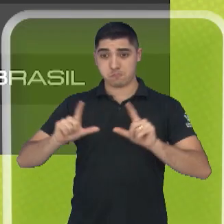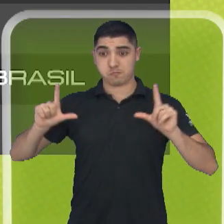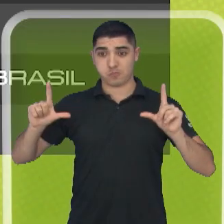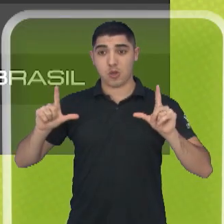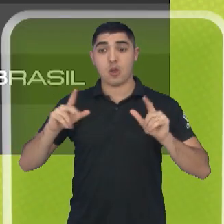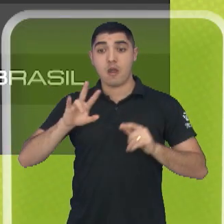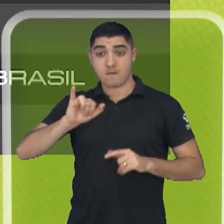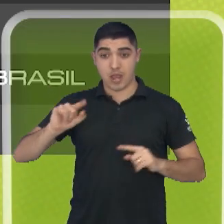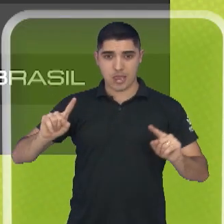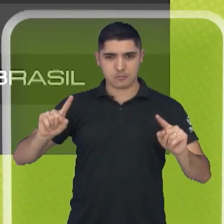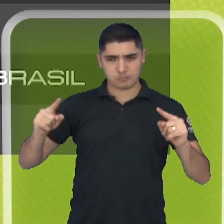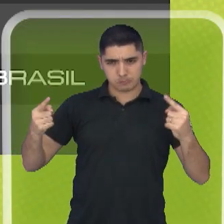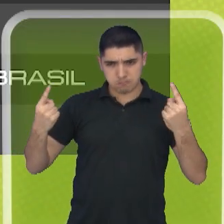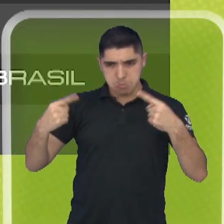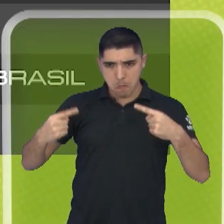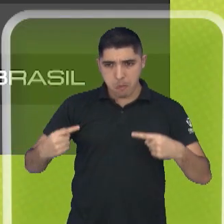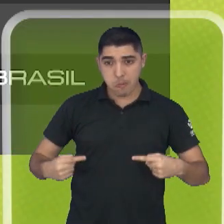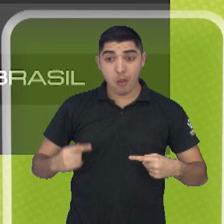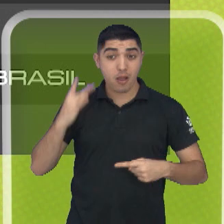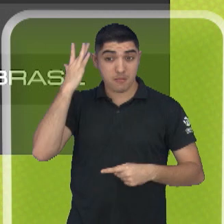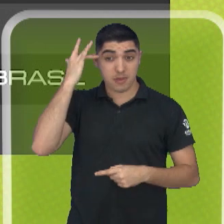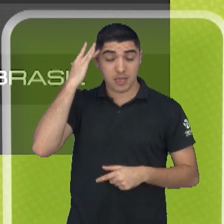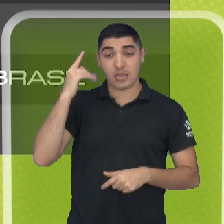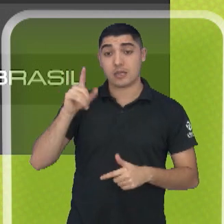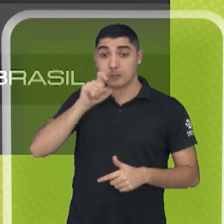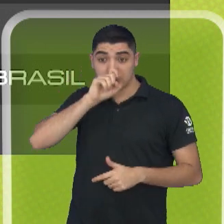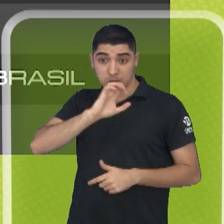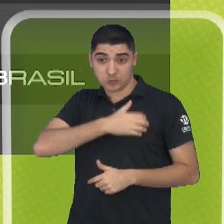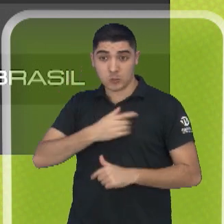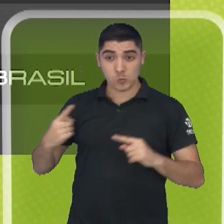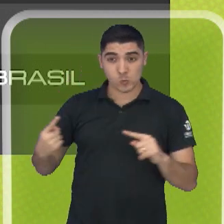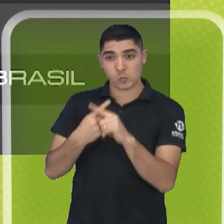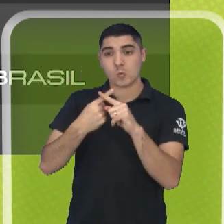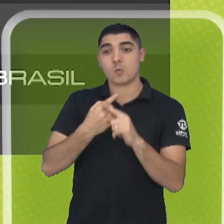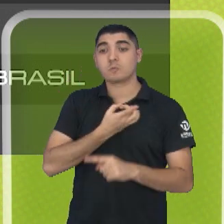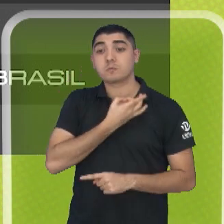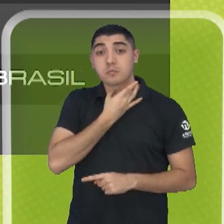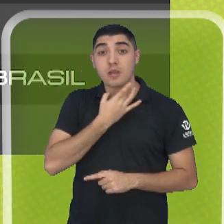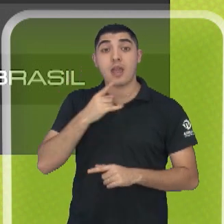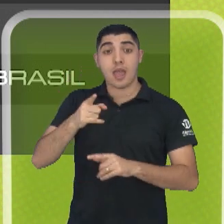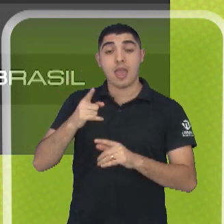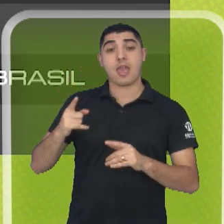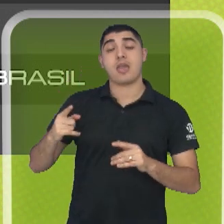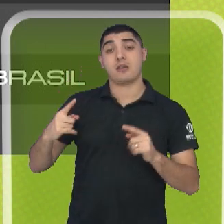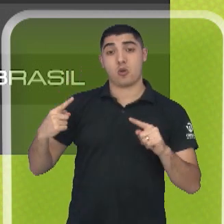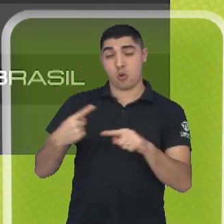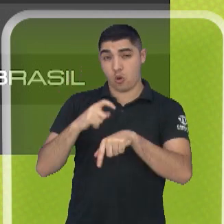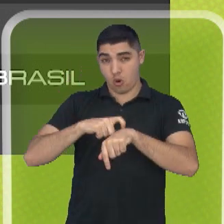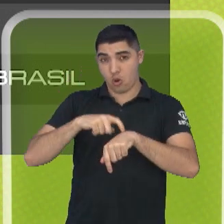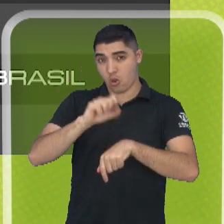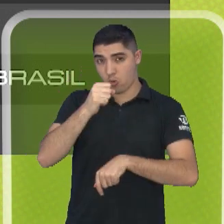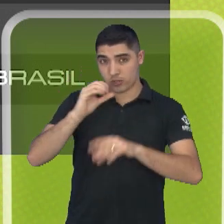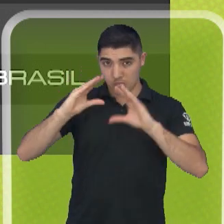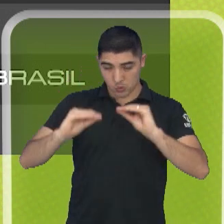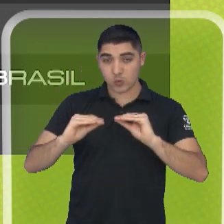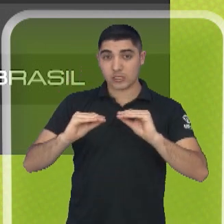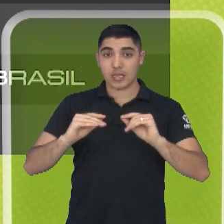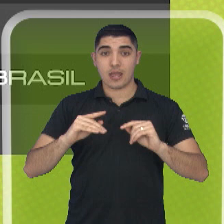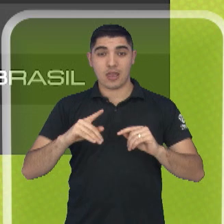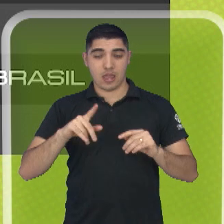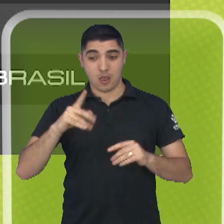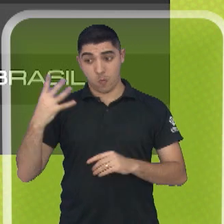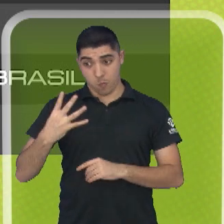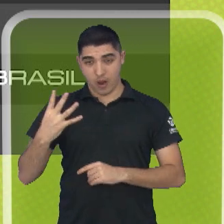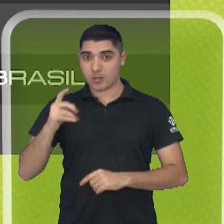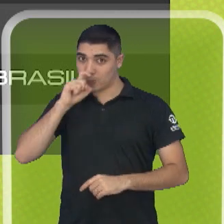jogos todos sendo realizados amanhã. O jogo do São José fecha aqui a rodada 8 da noite. São José e Marília, o encontro do quarto colocado do